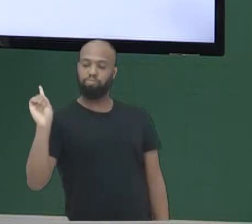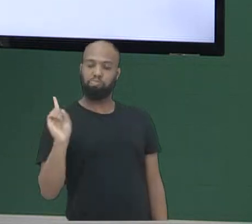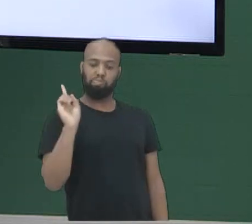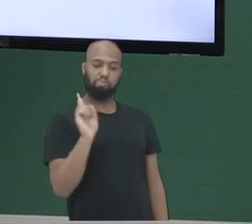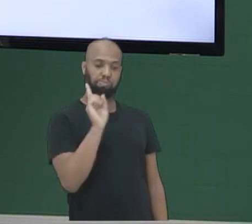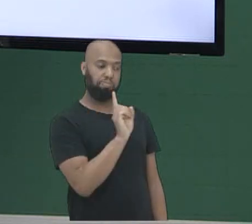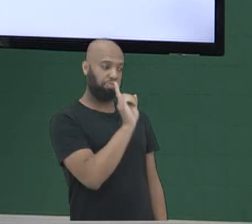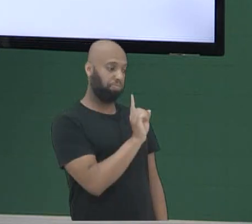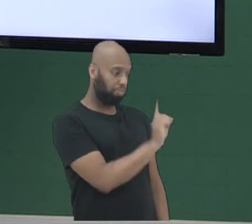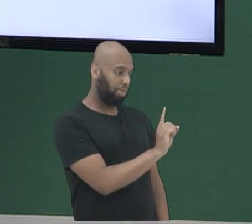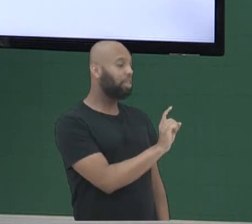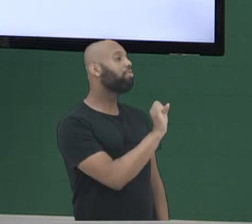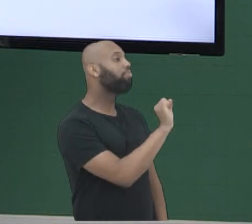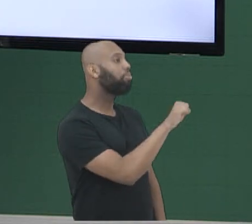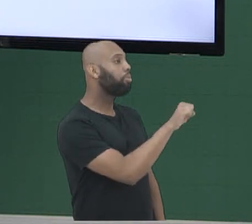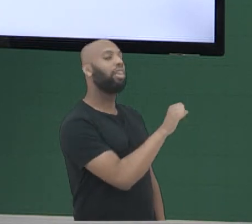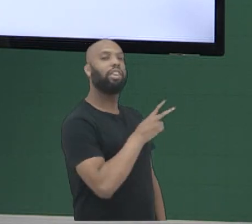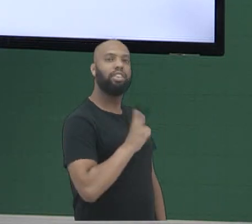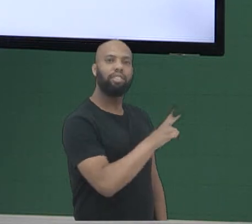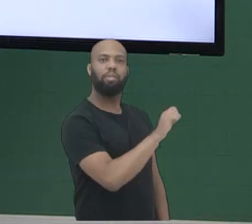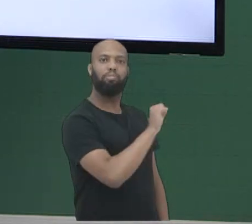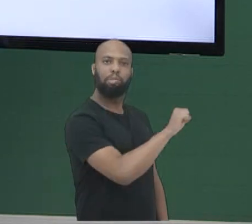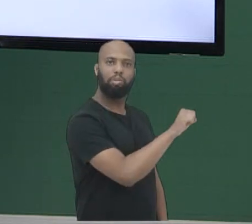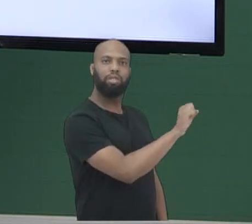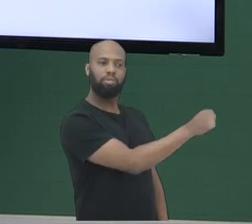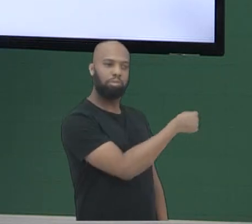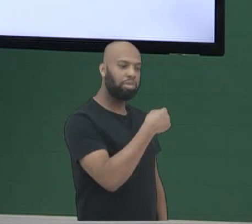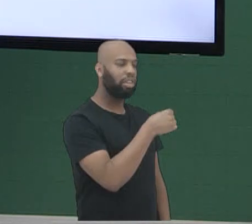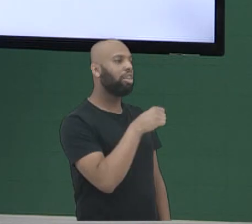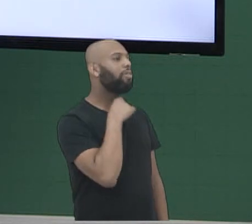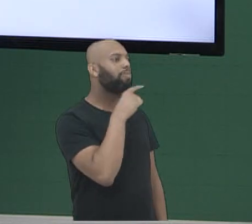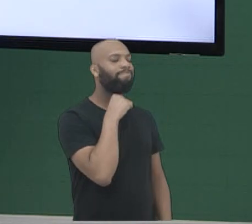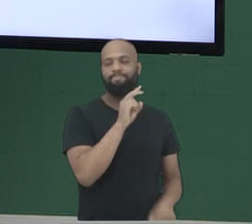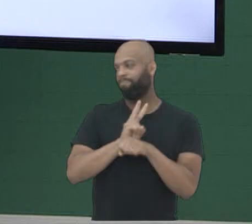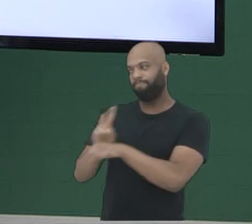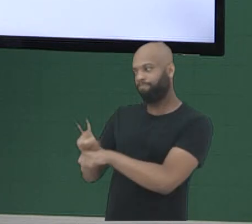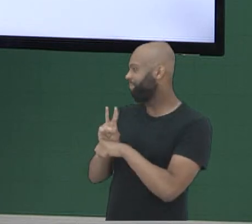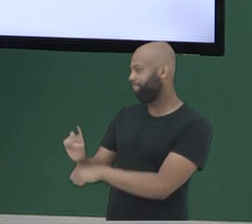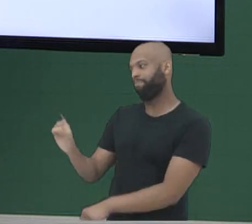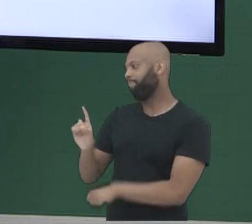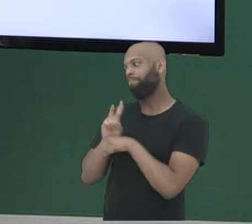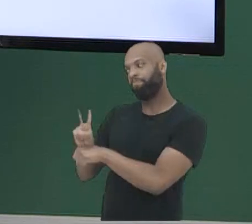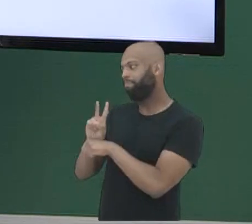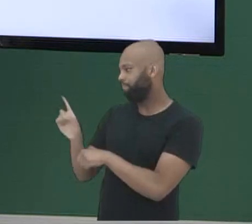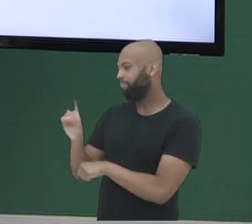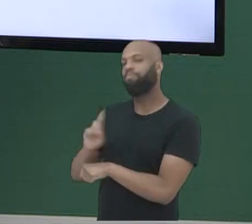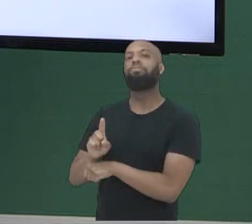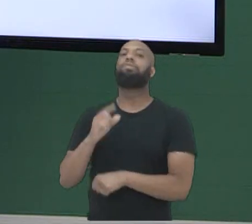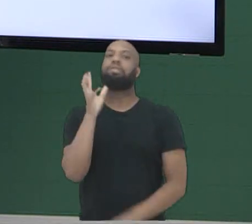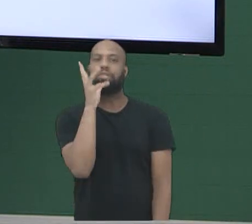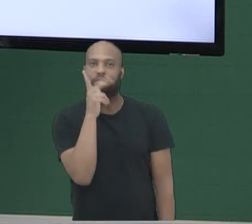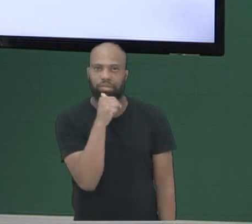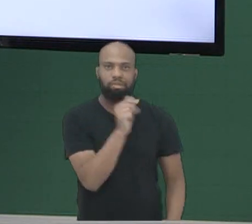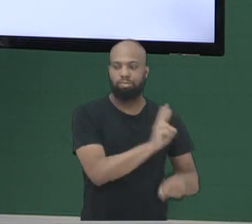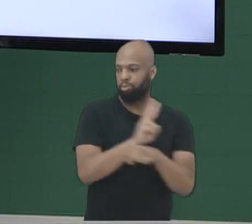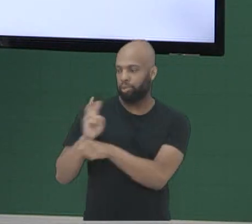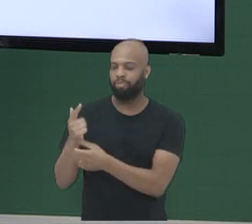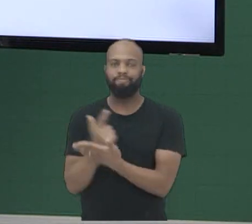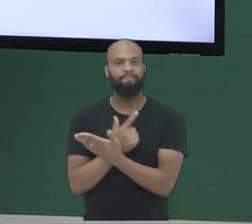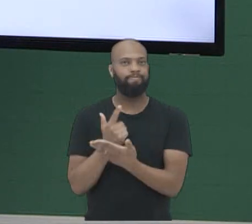desejo que nasce nessa personagem, que é ler um livro que é essa dona, filha do dono da livraria,